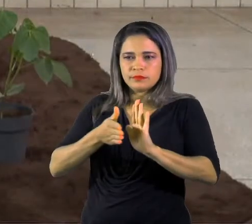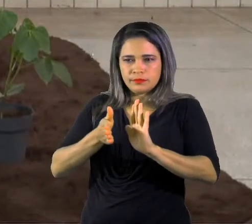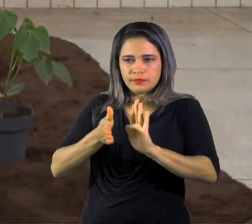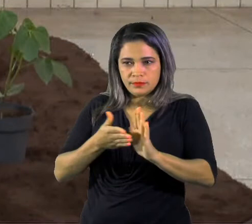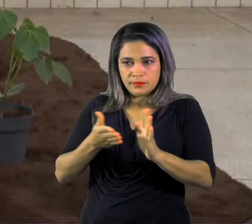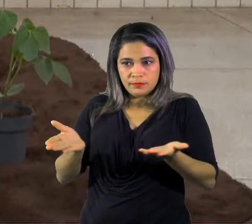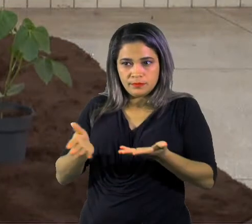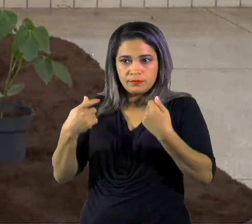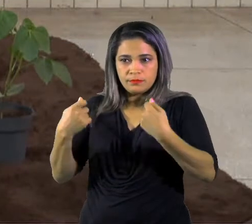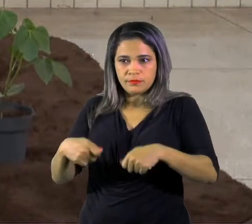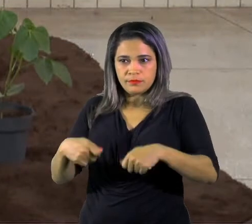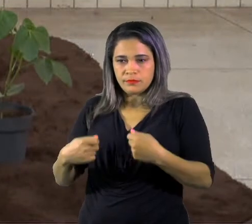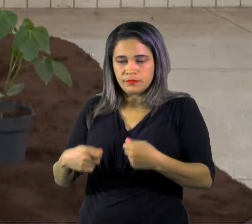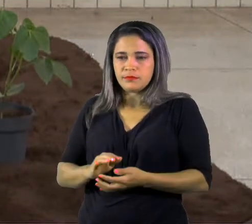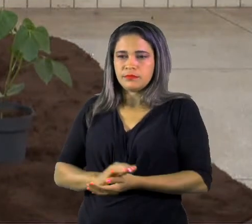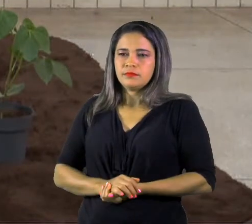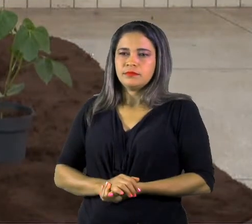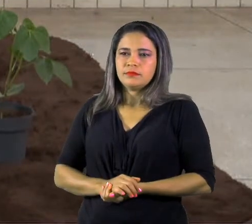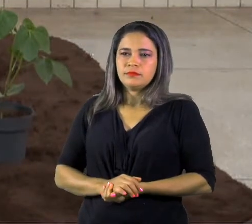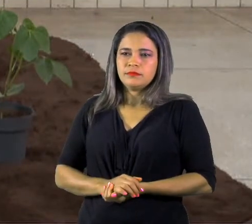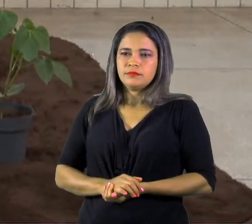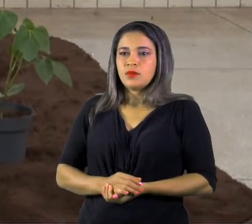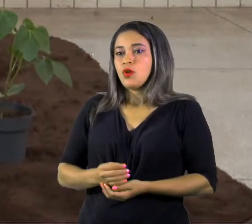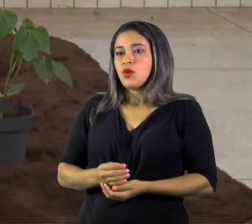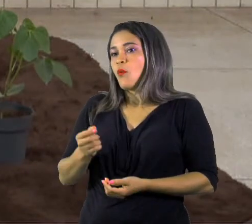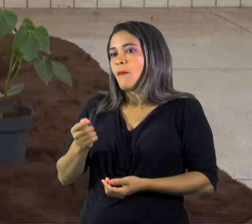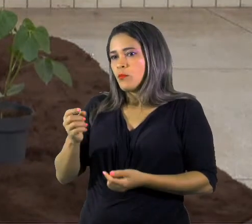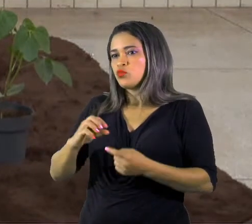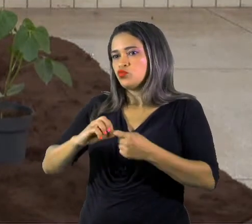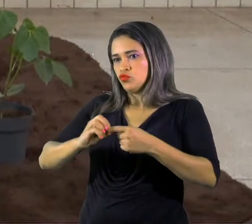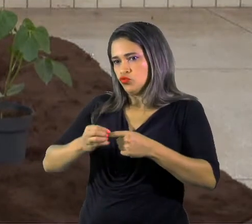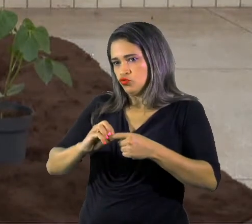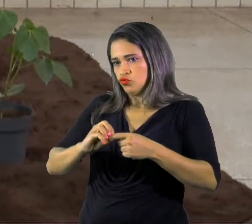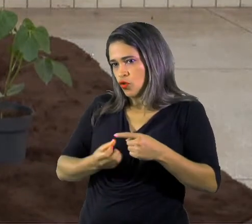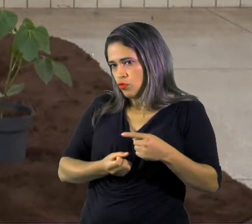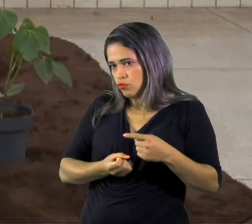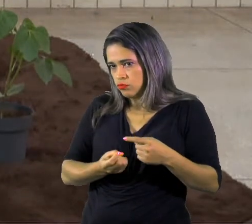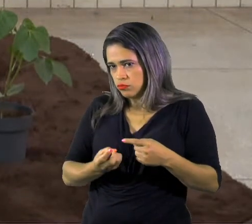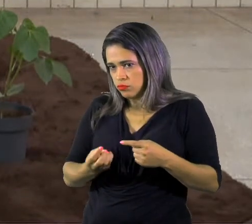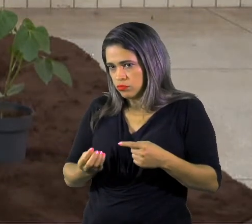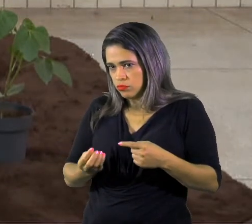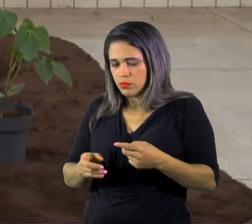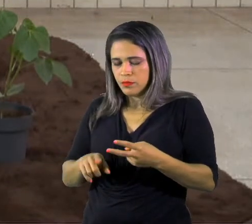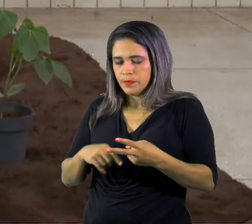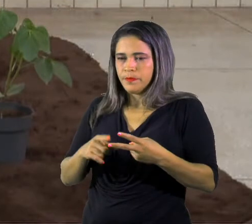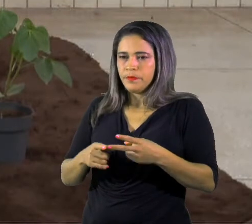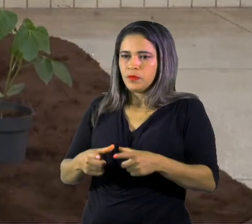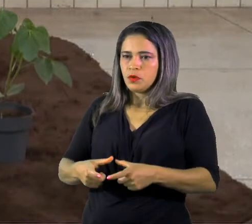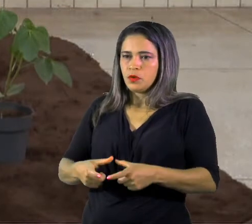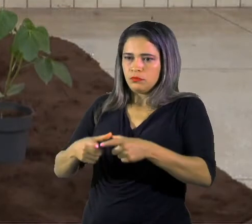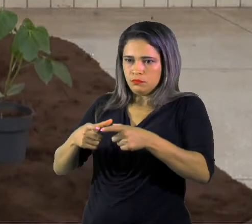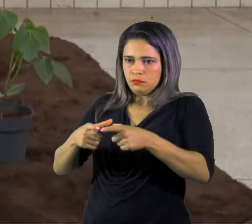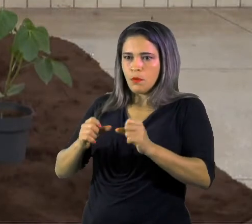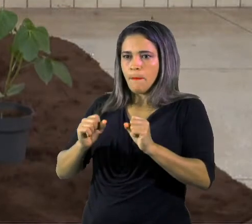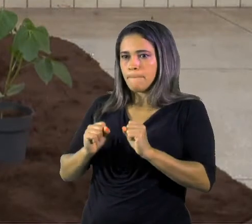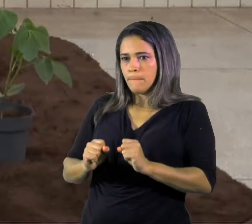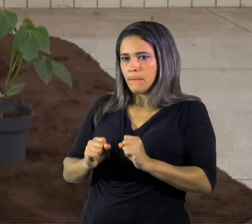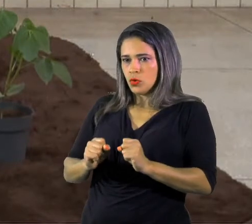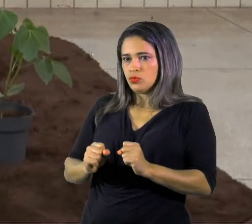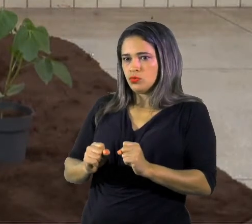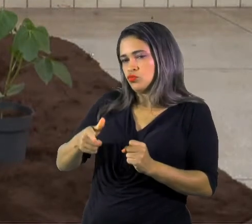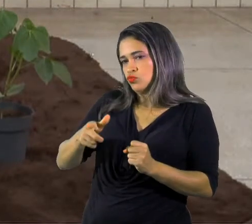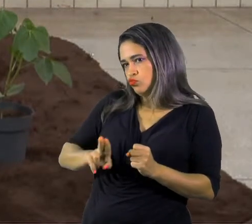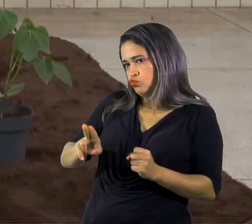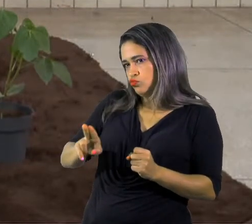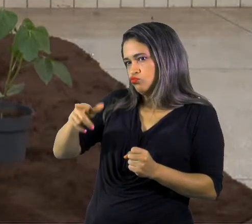precisar de umas sementinhas de feijão, um recipiente que pode ser reutilizado,